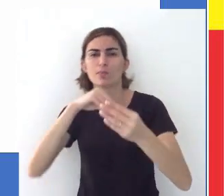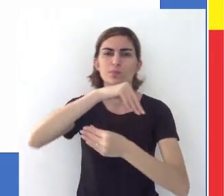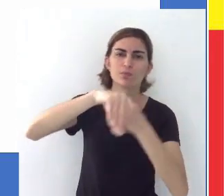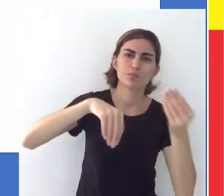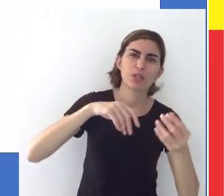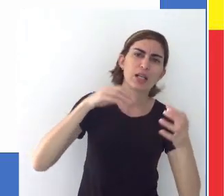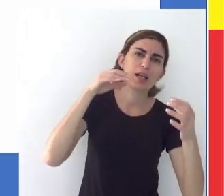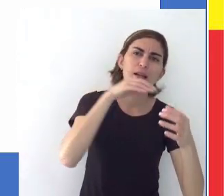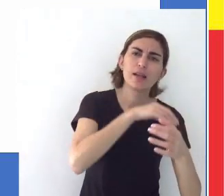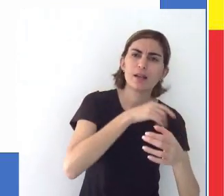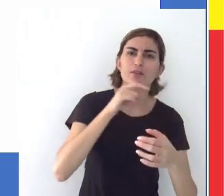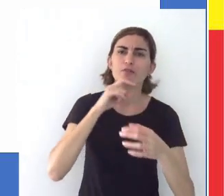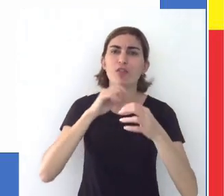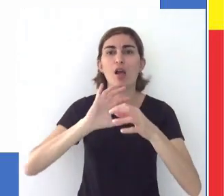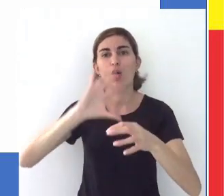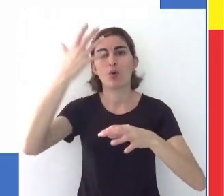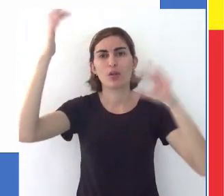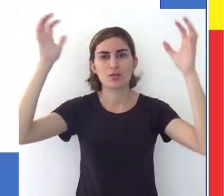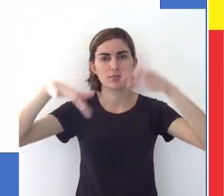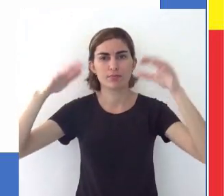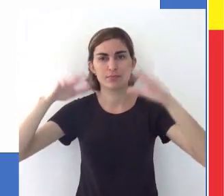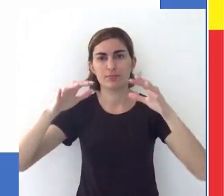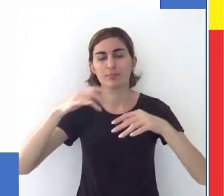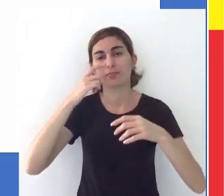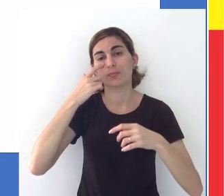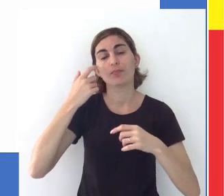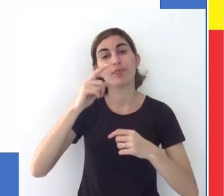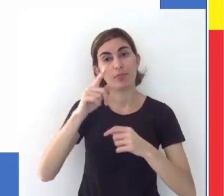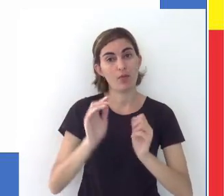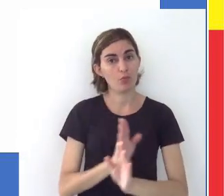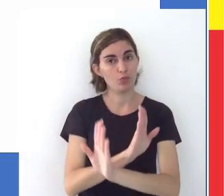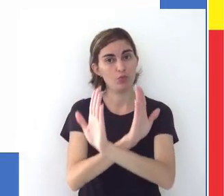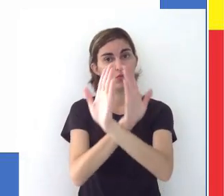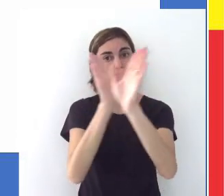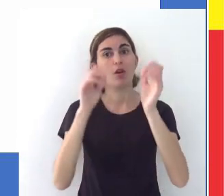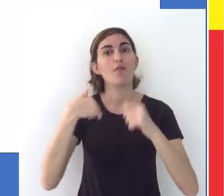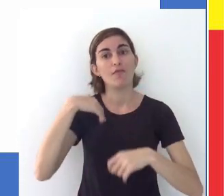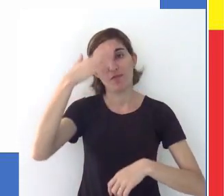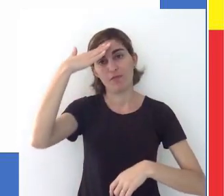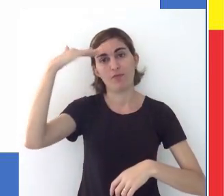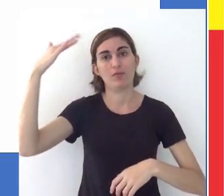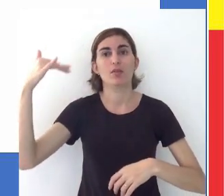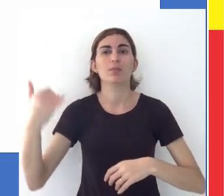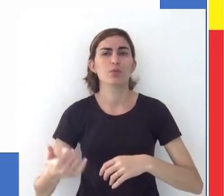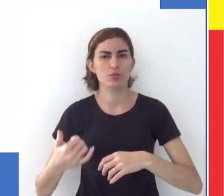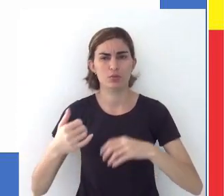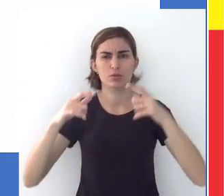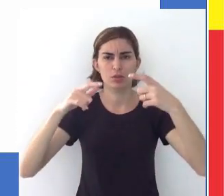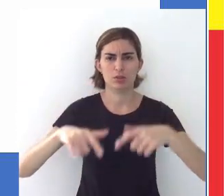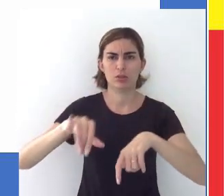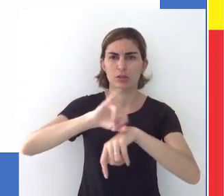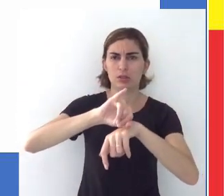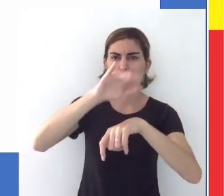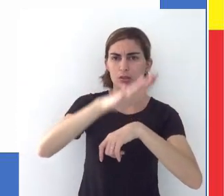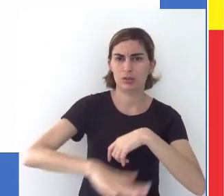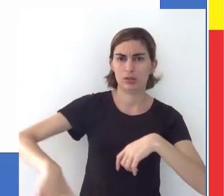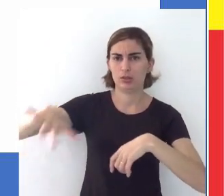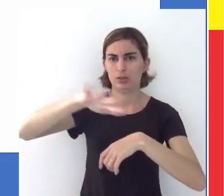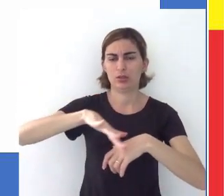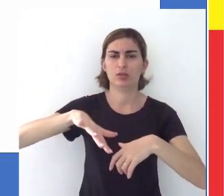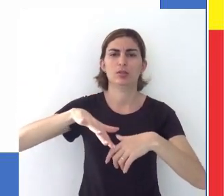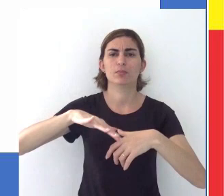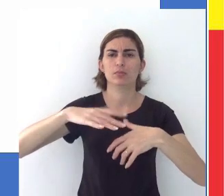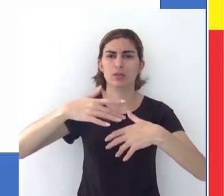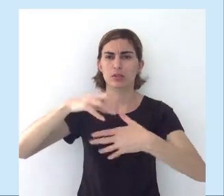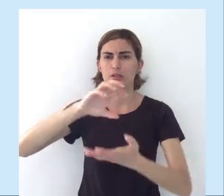mesmo tempo, e isso ocorra aí a precipitação, tá? Essas chuvas frontais, elas são mais famosas nos centros urbanos,